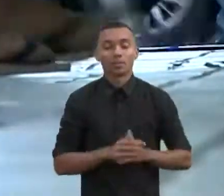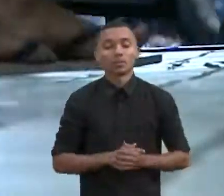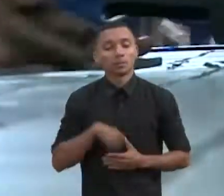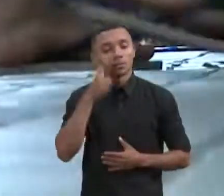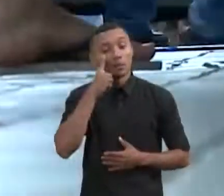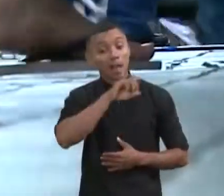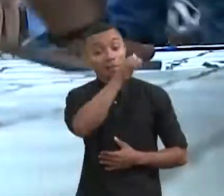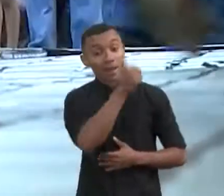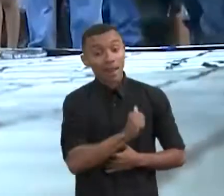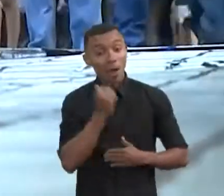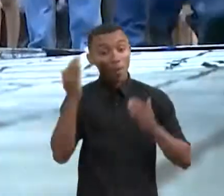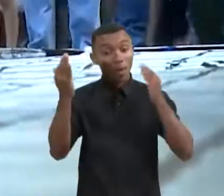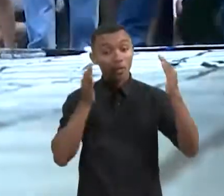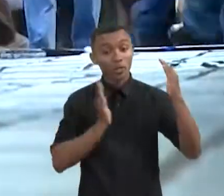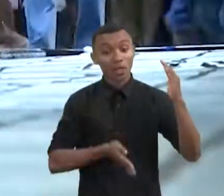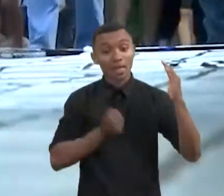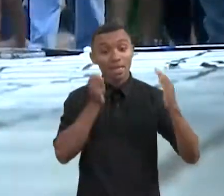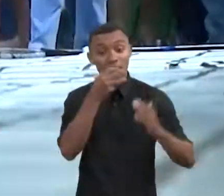dados de